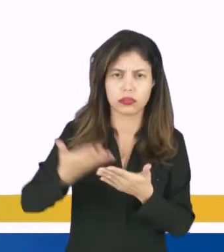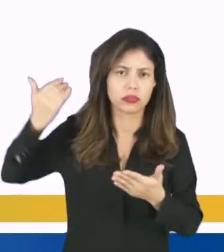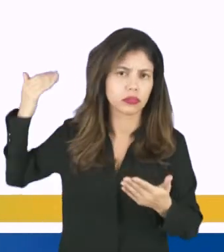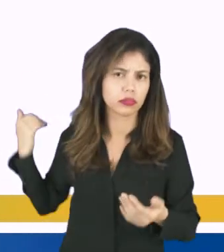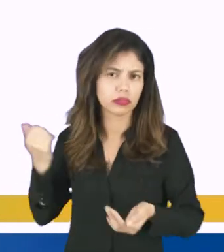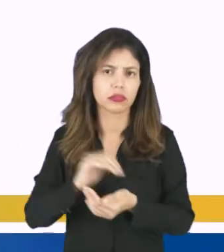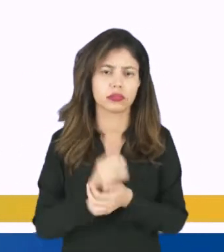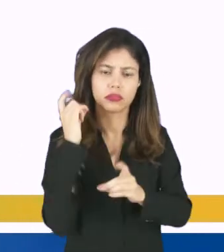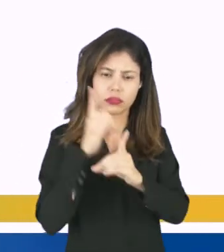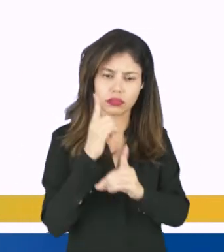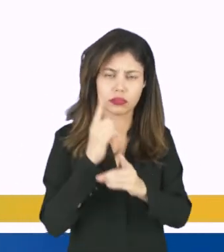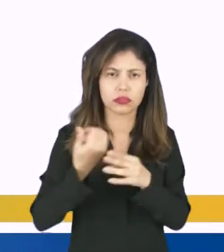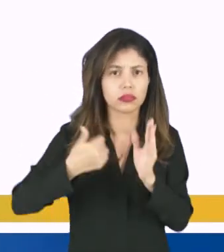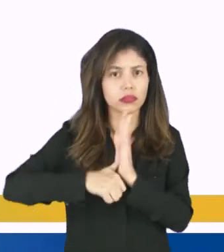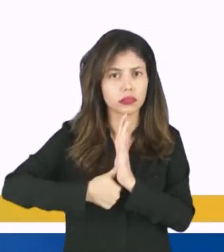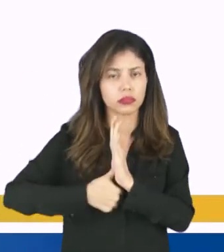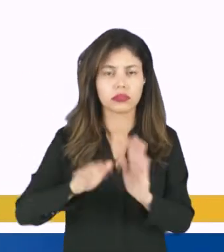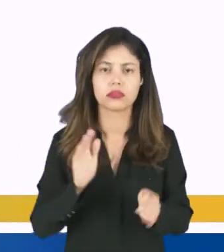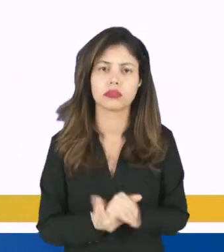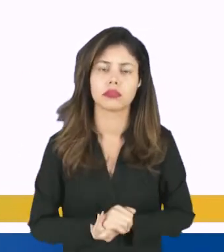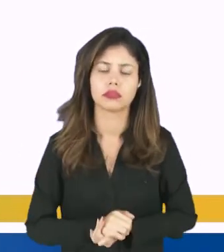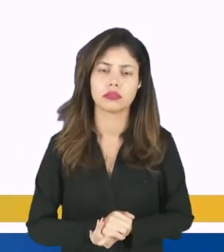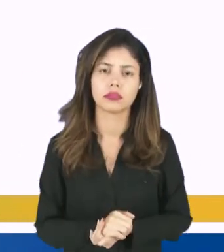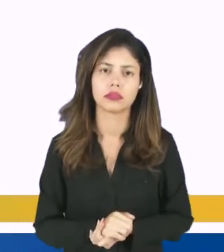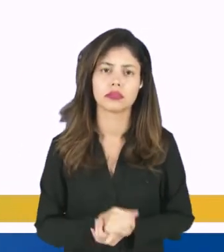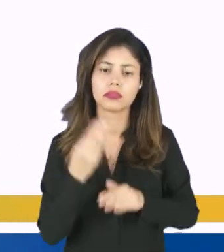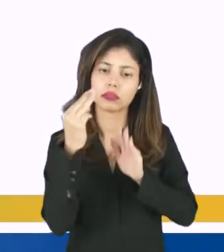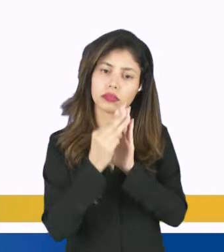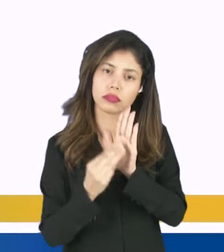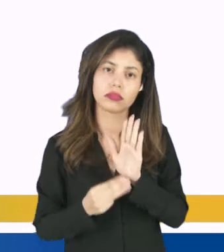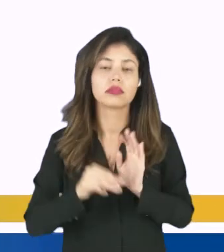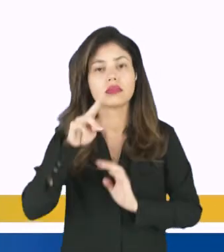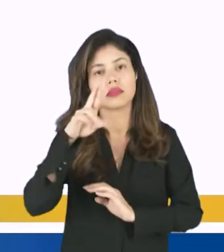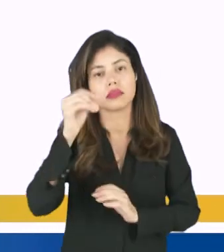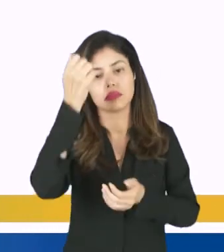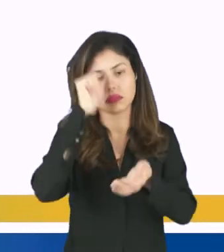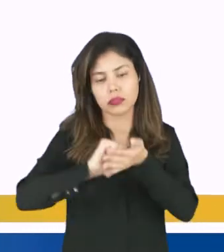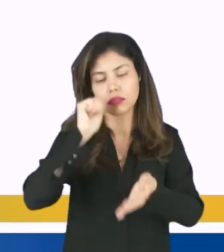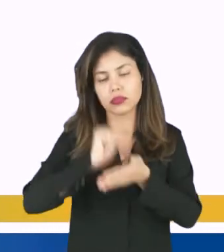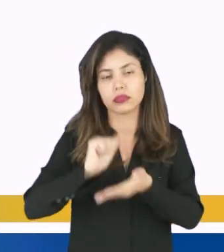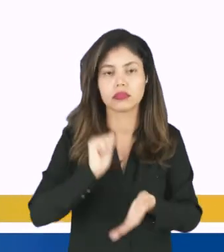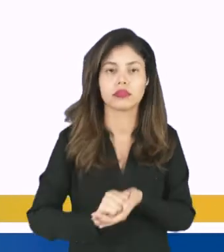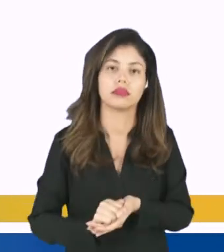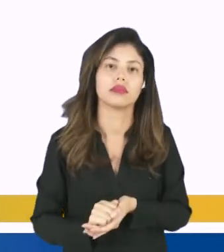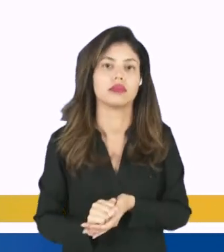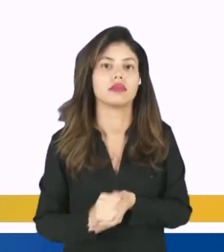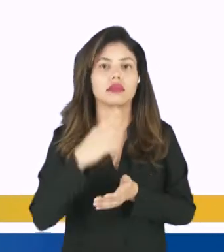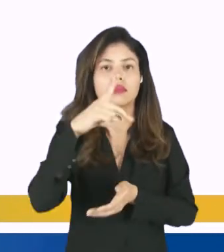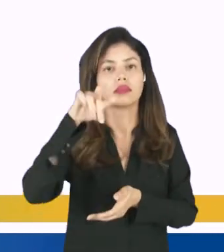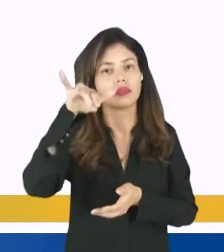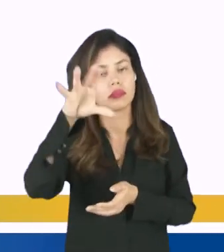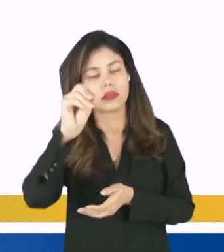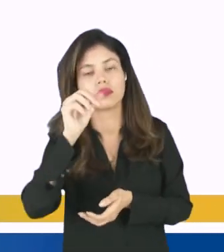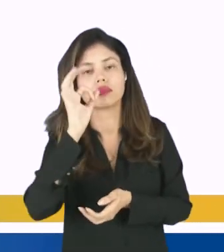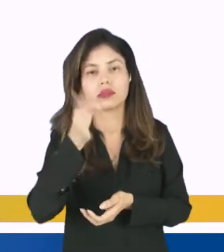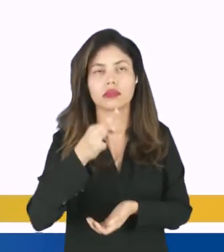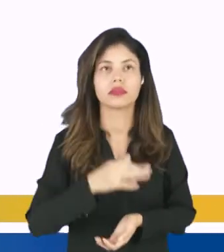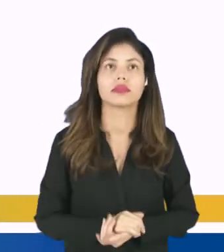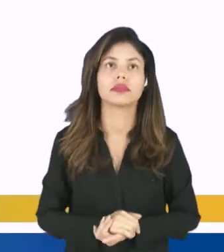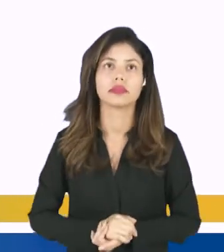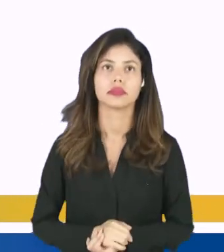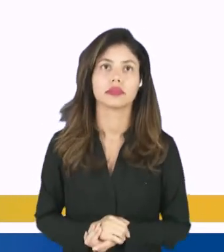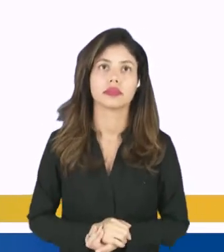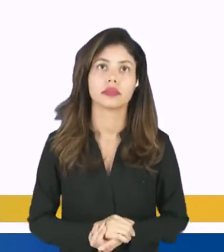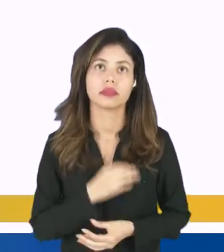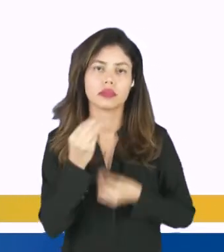Então, nesse caso, você vai perceber que a menos a é zero. e 0 multiplicado por qualquer número,